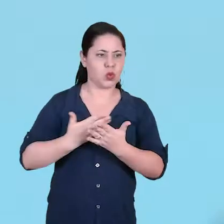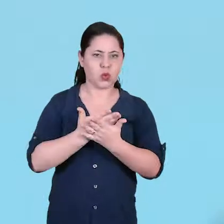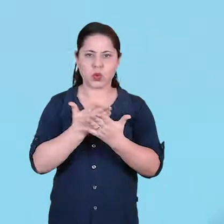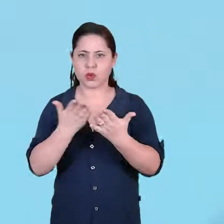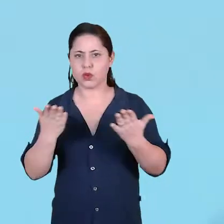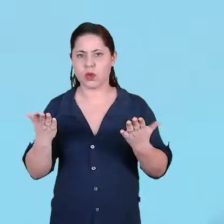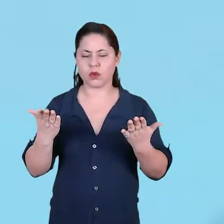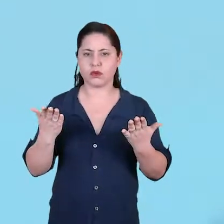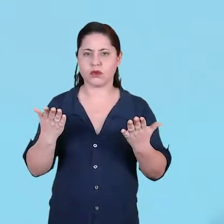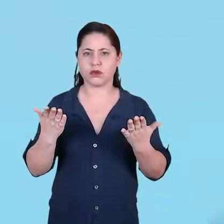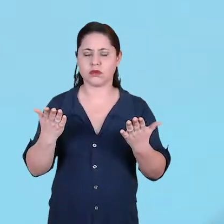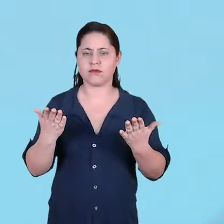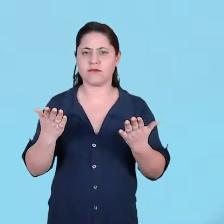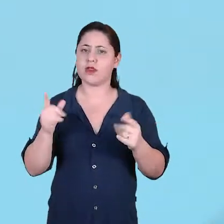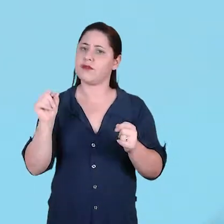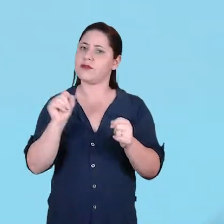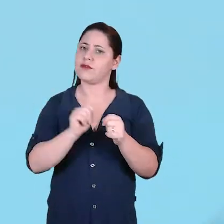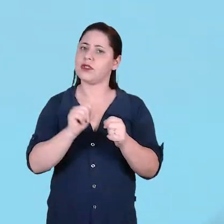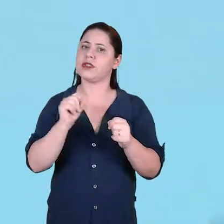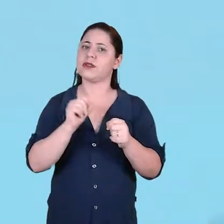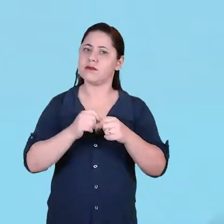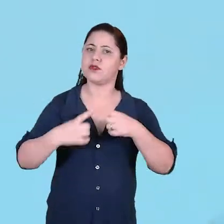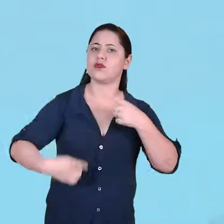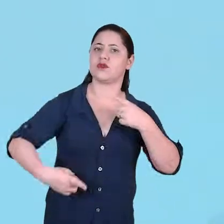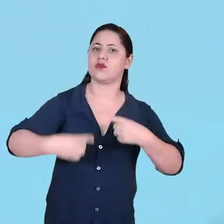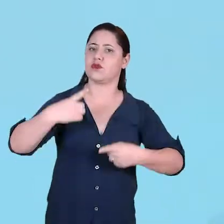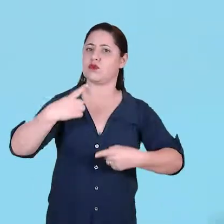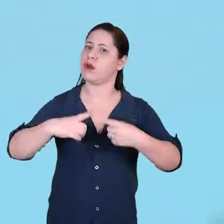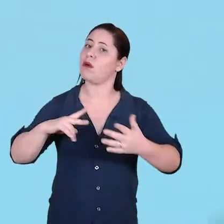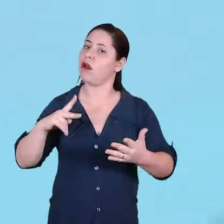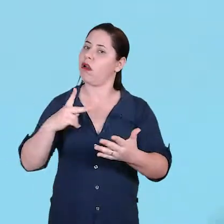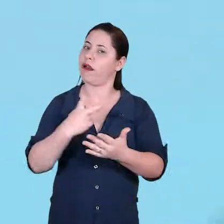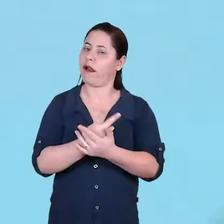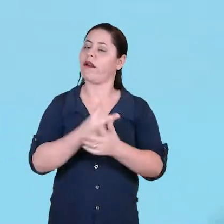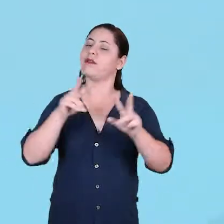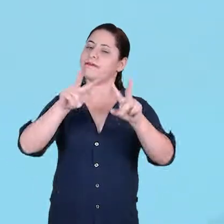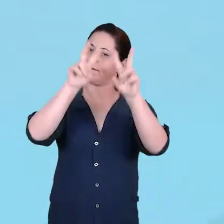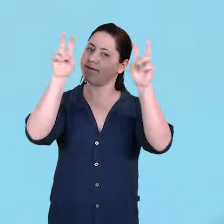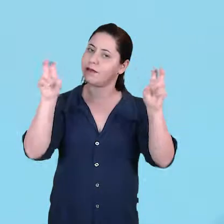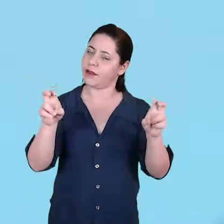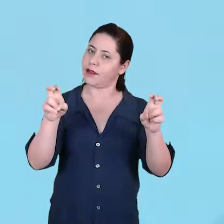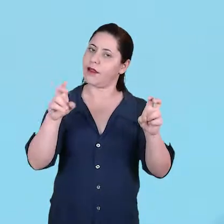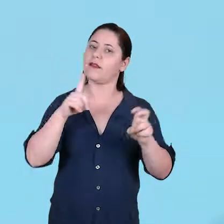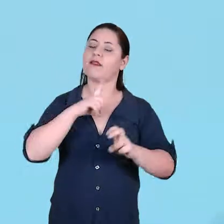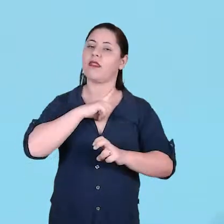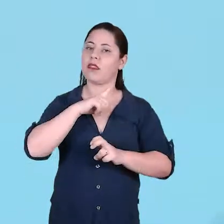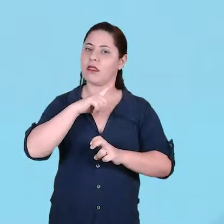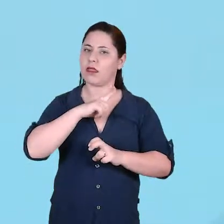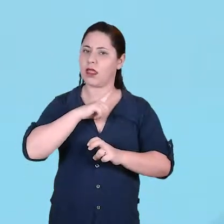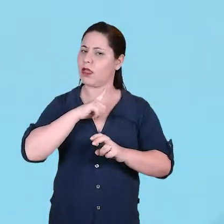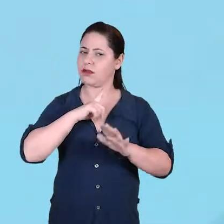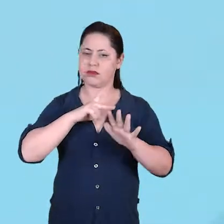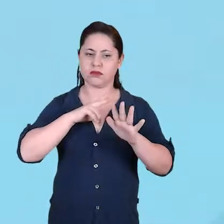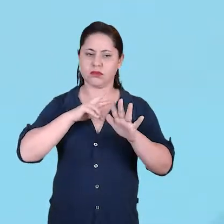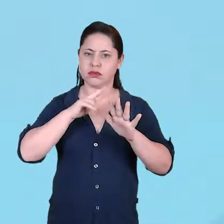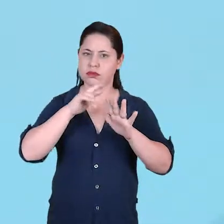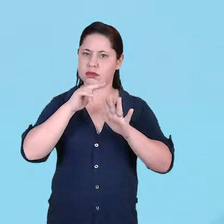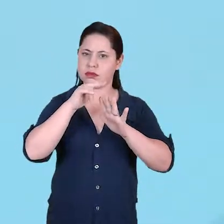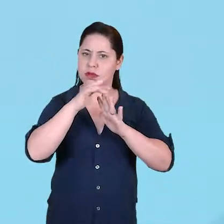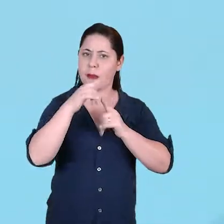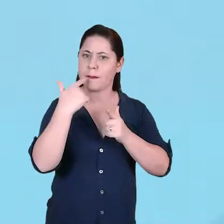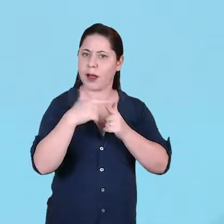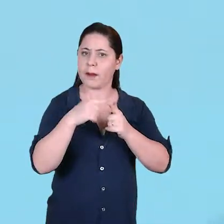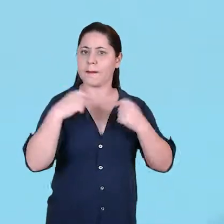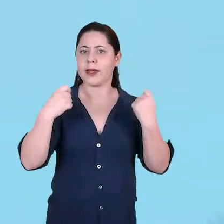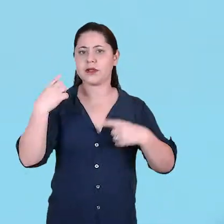estamos fazendo uma discussão equivocada sobre esse assunto. Existem muitos outros problemas que precisam